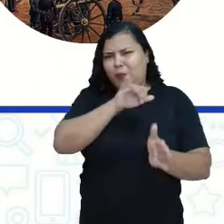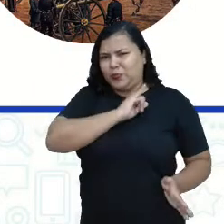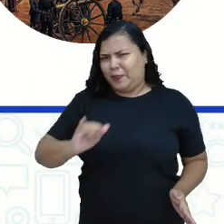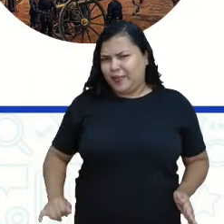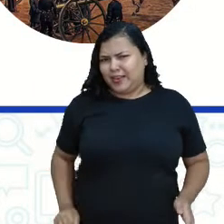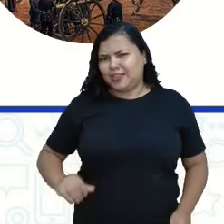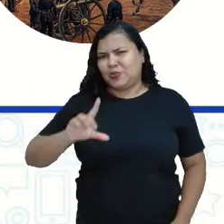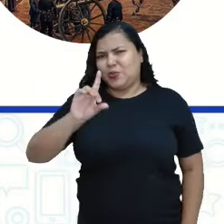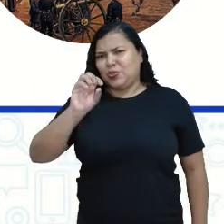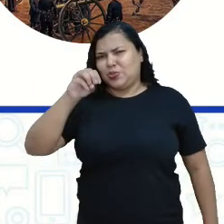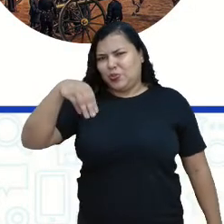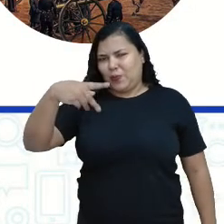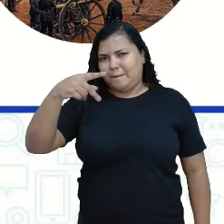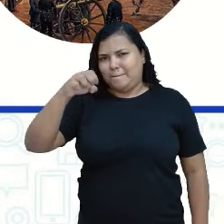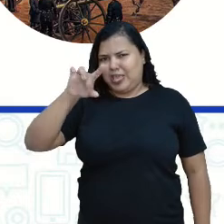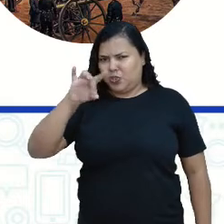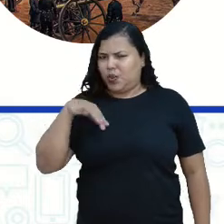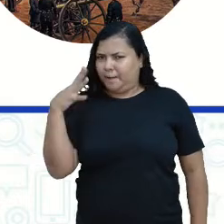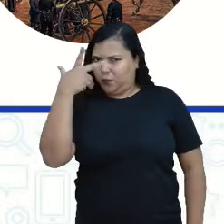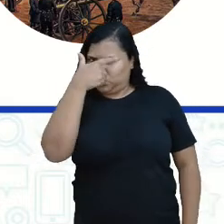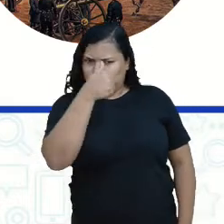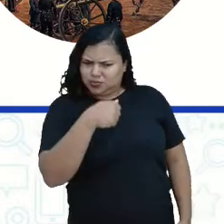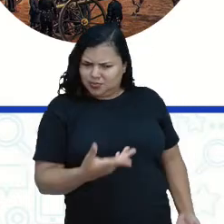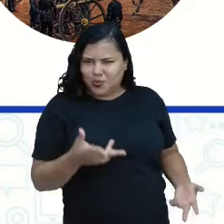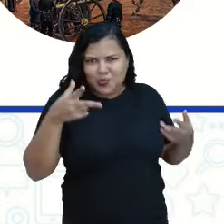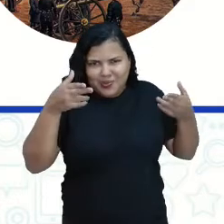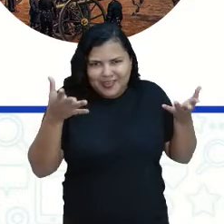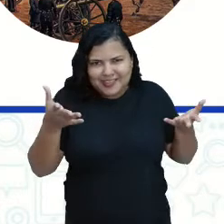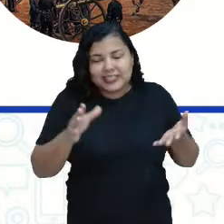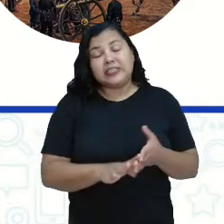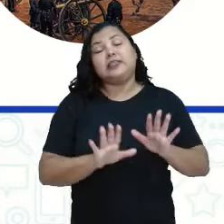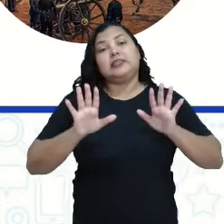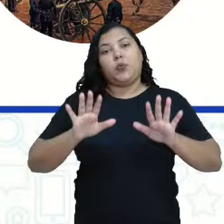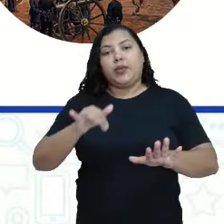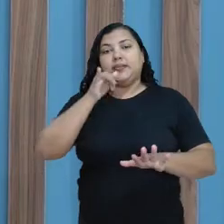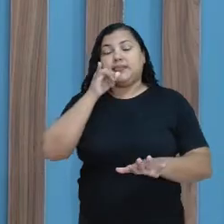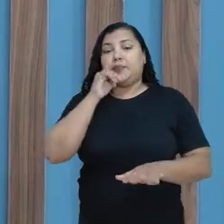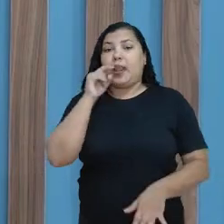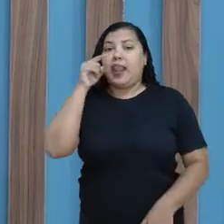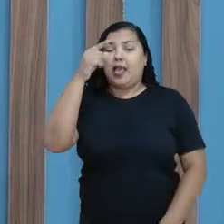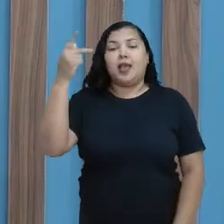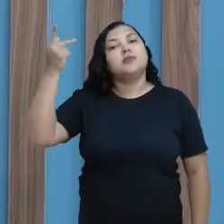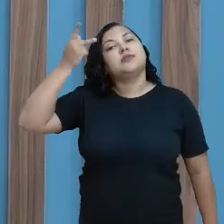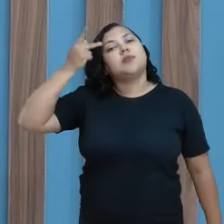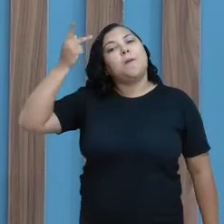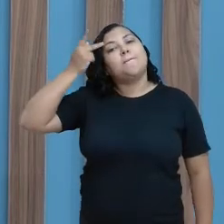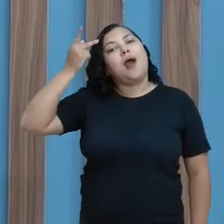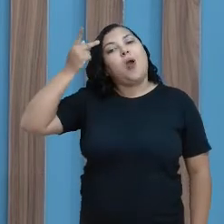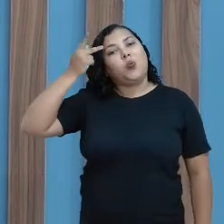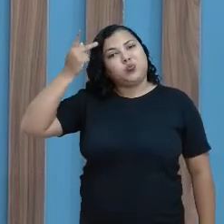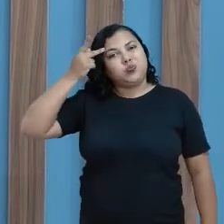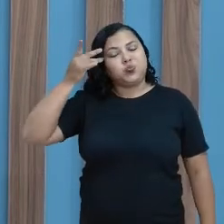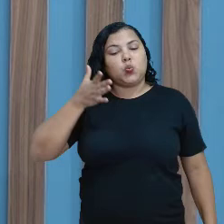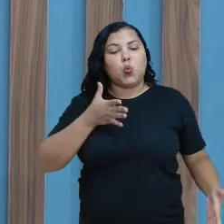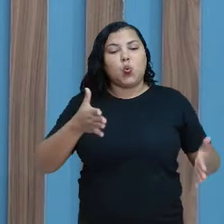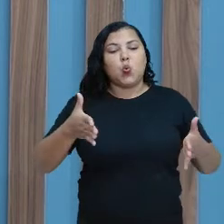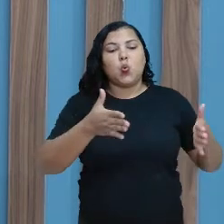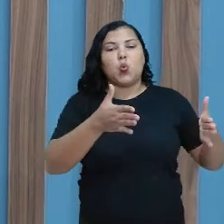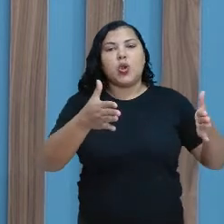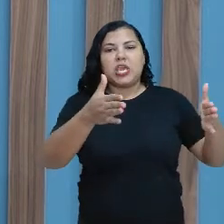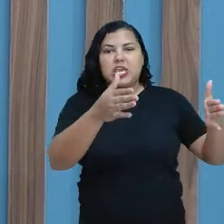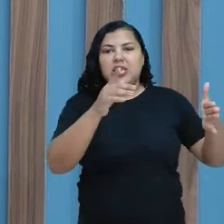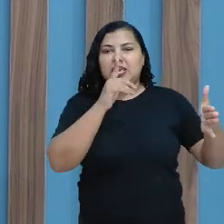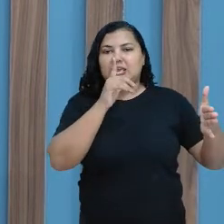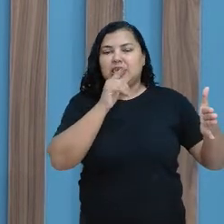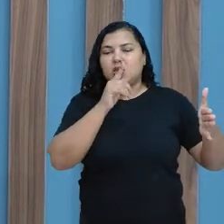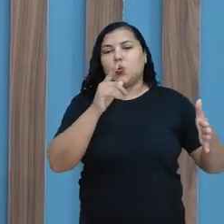vou explicar. Dom Pedro vinha, São Paulo a Ipiranga ali, né, era a rota de tropeiros, então o animal